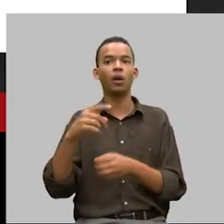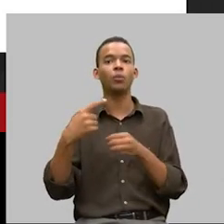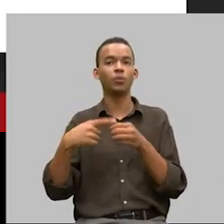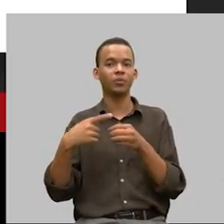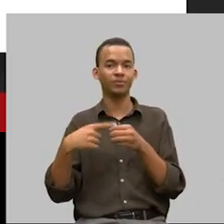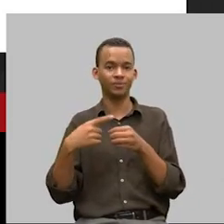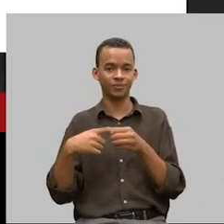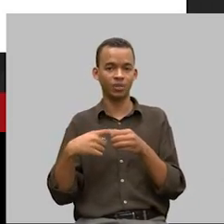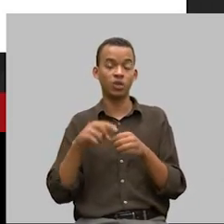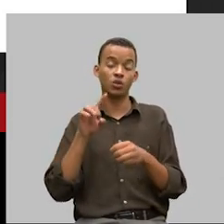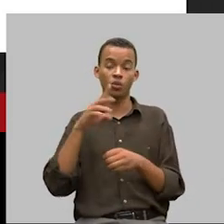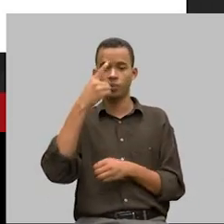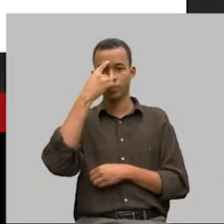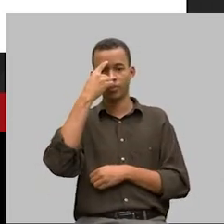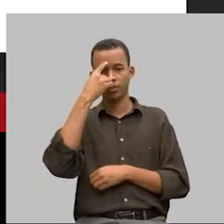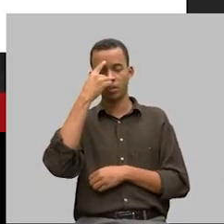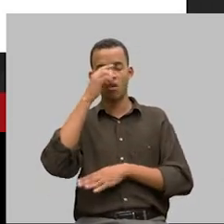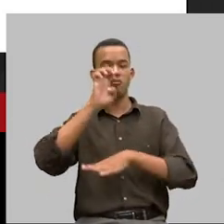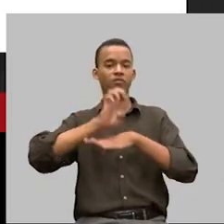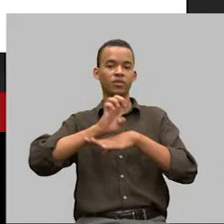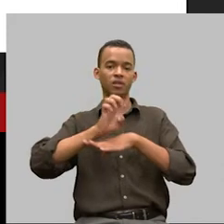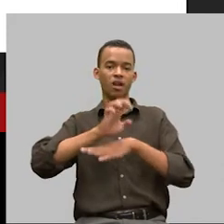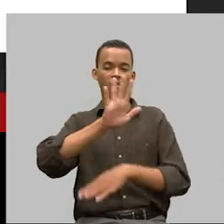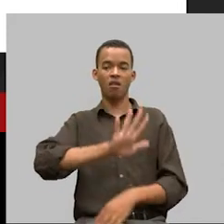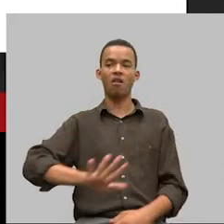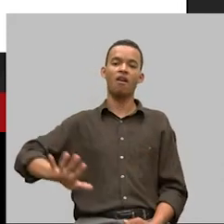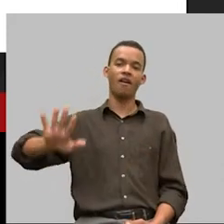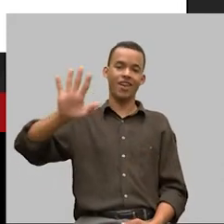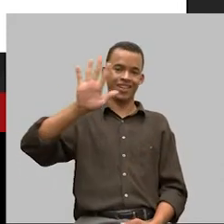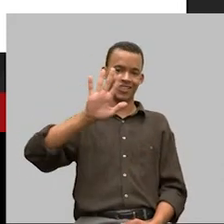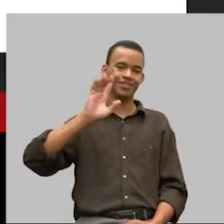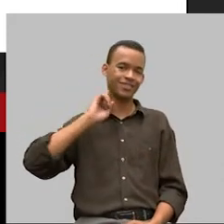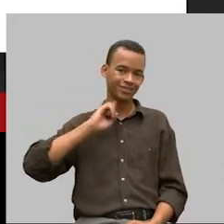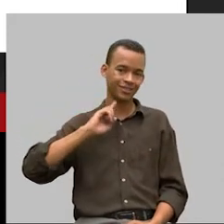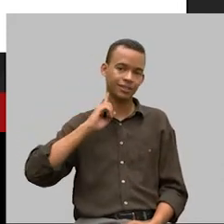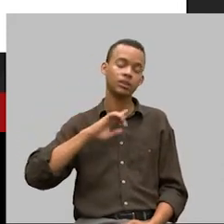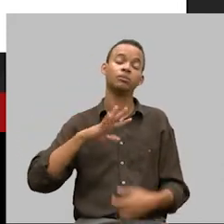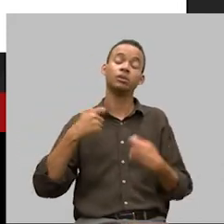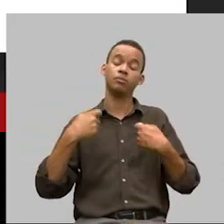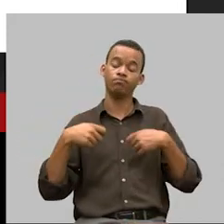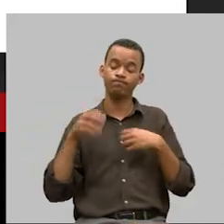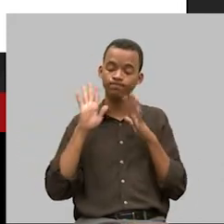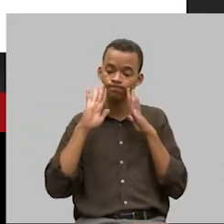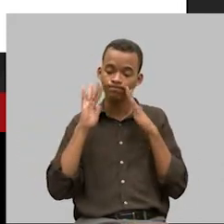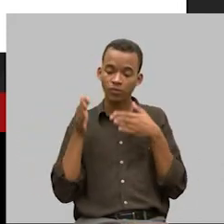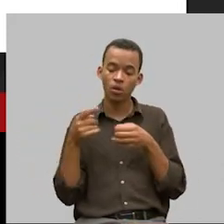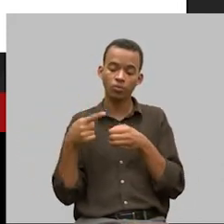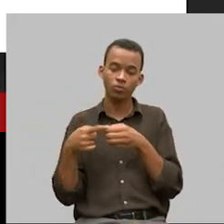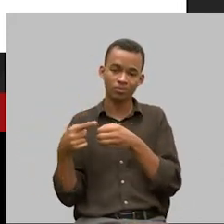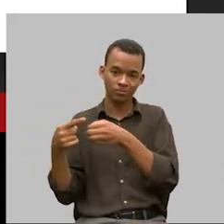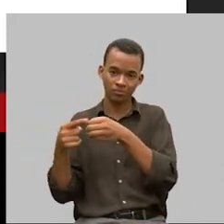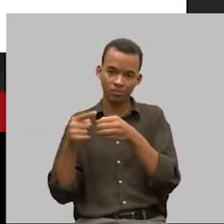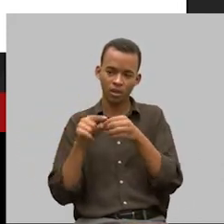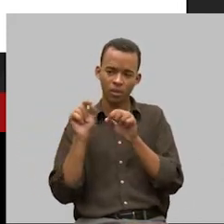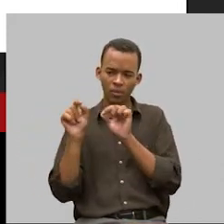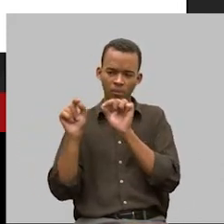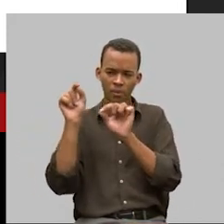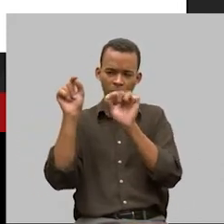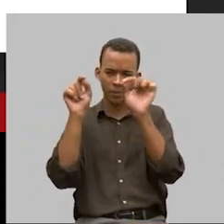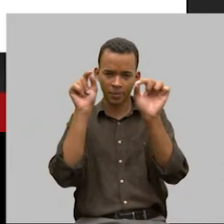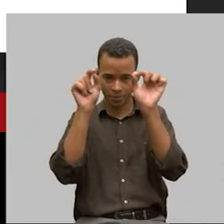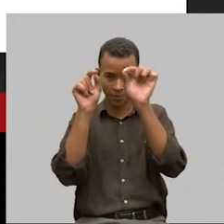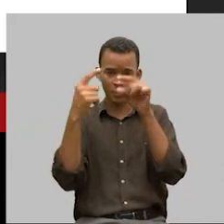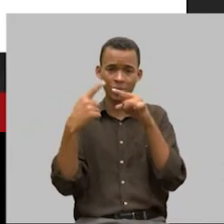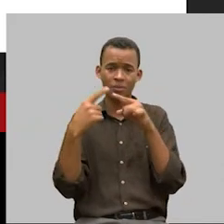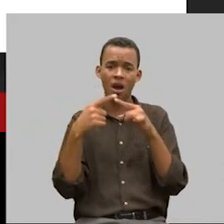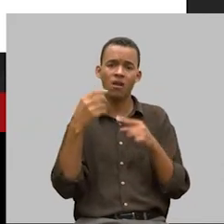só estadualmente se na verdade a gente não articula e não fortalece os municípios os setores estão muito enfraquecidos a gente não consegue